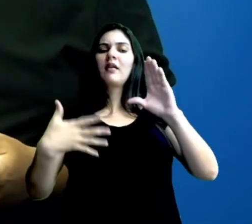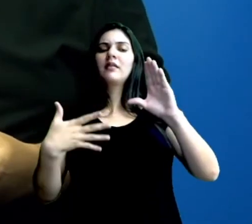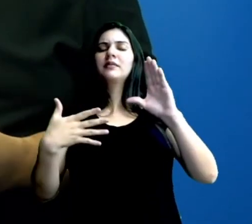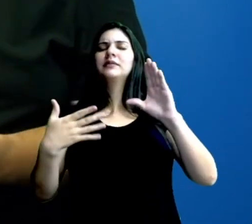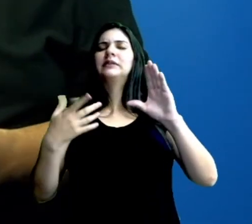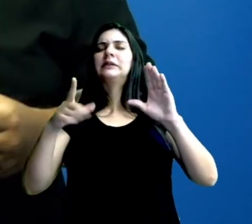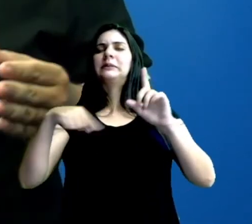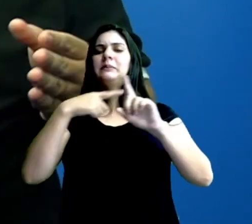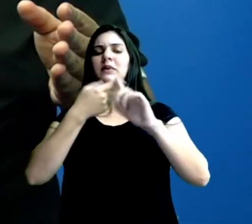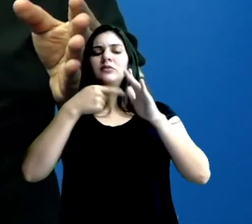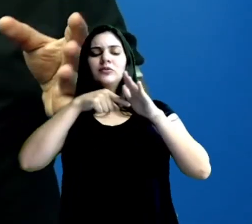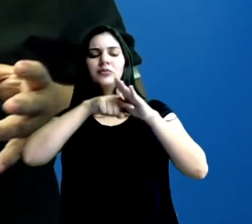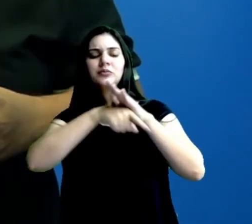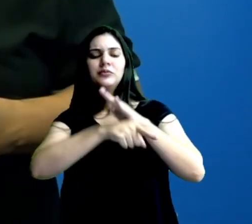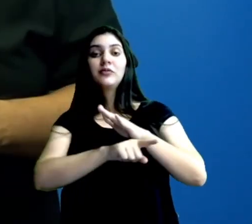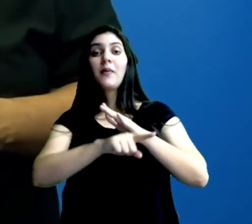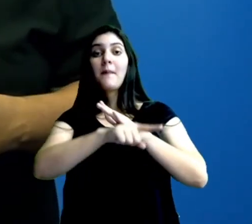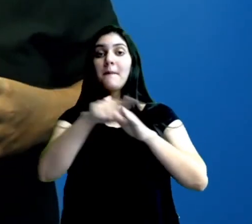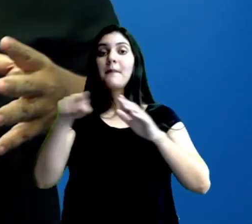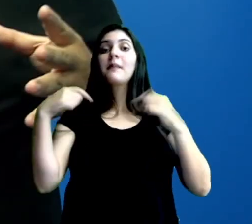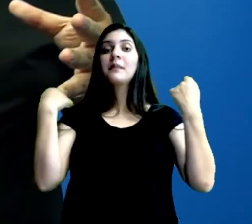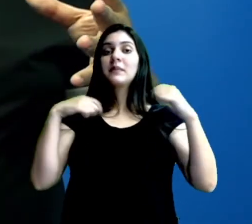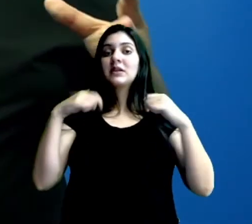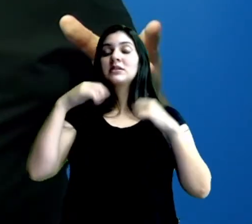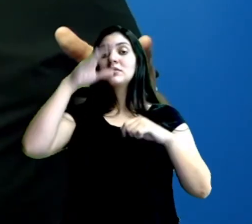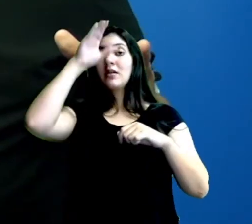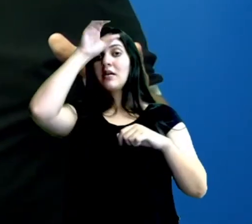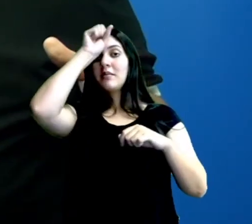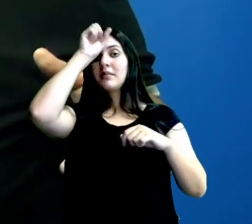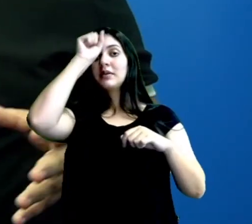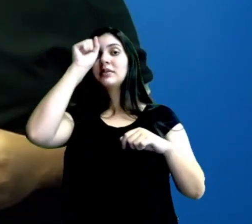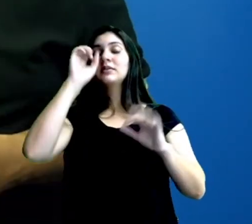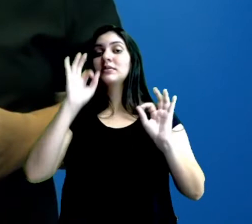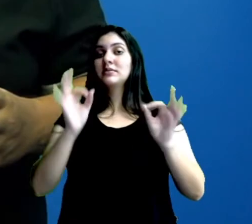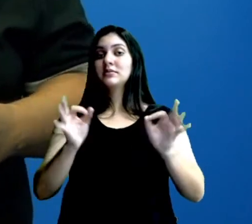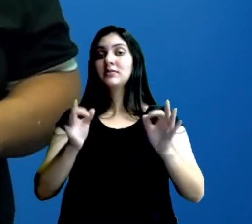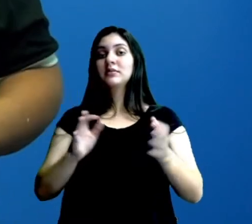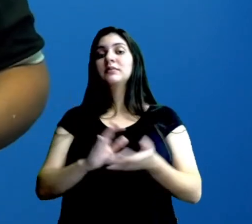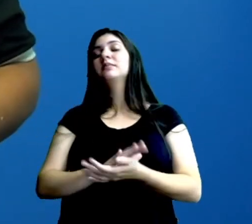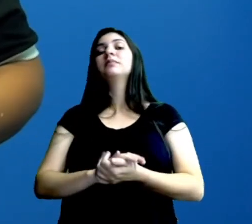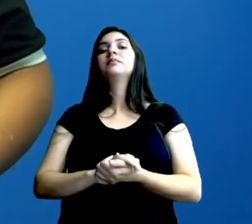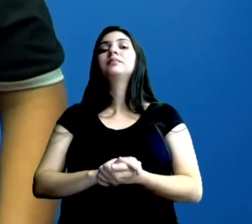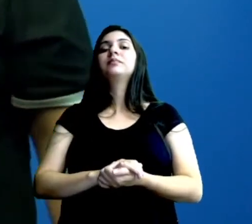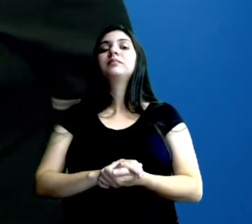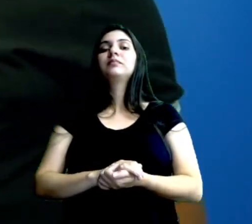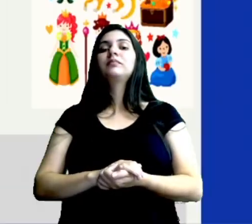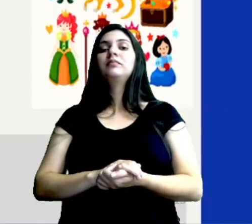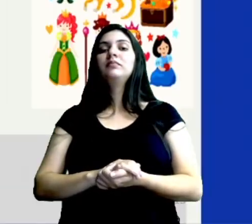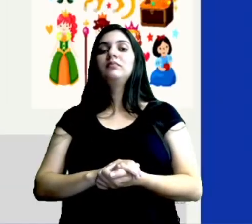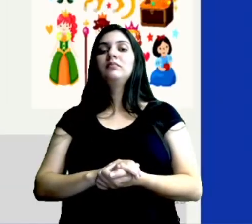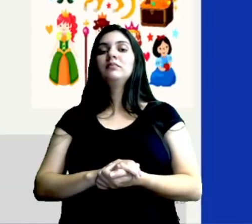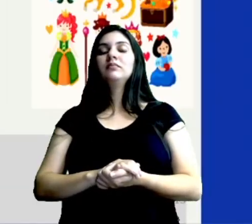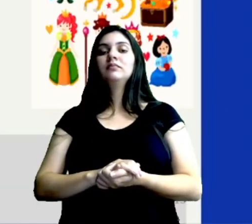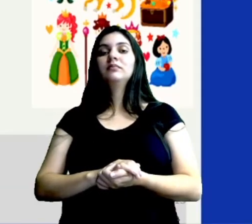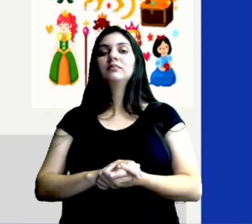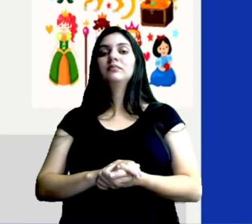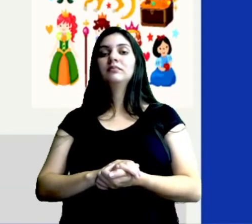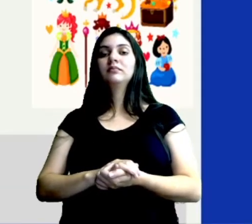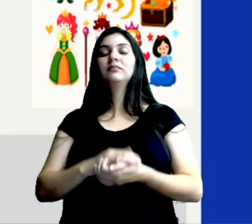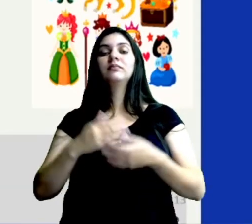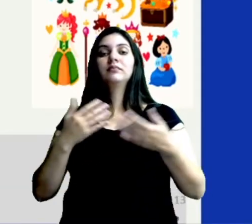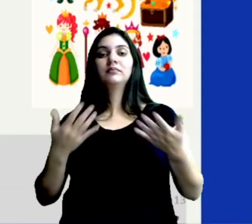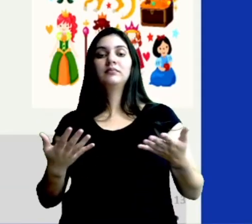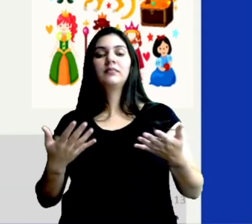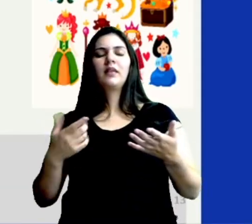mais profundas, mas vocês precisam aprender, tá bom, gente? Coloca aqui na tela para você.